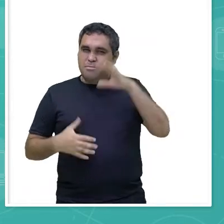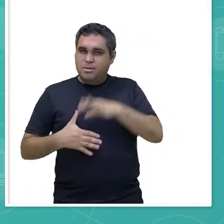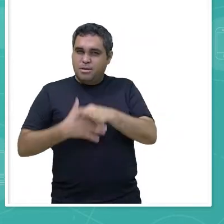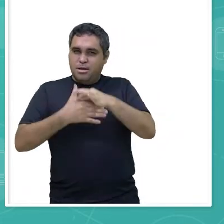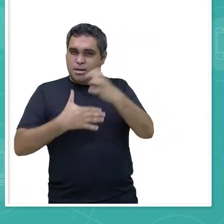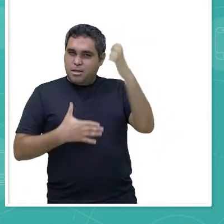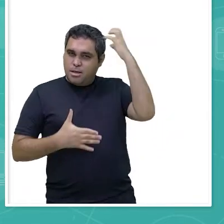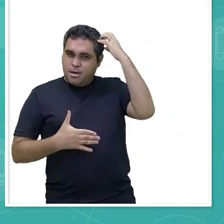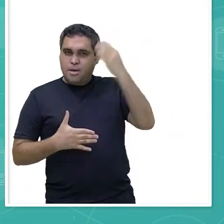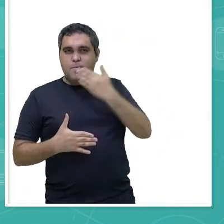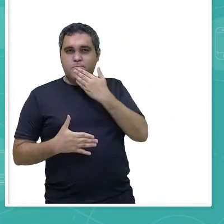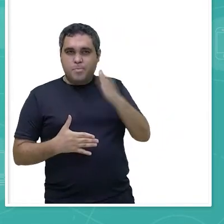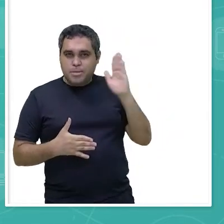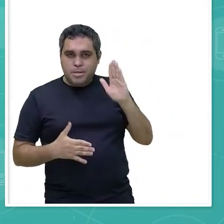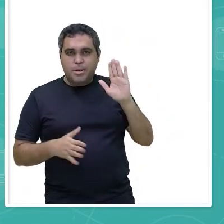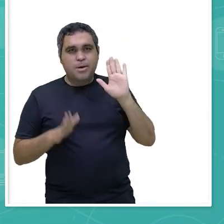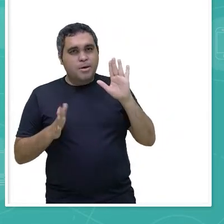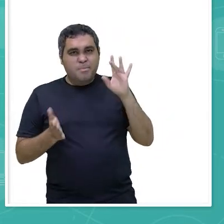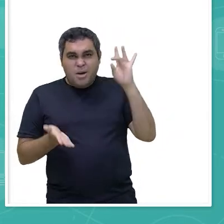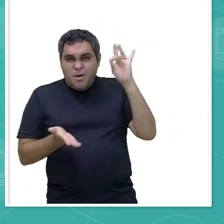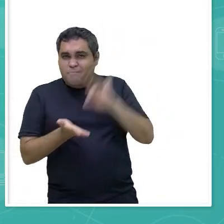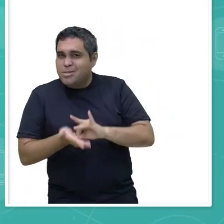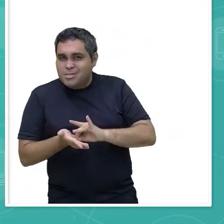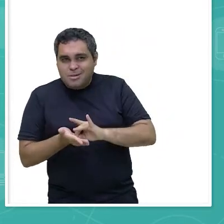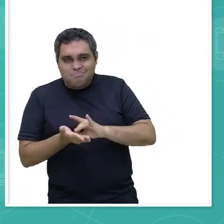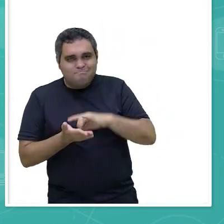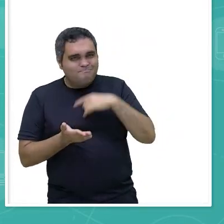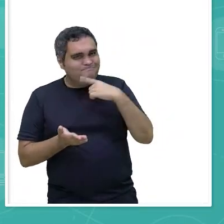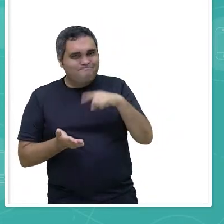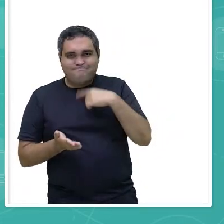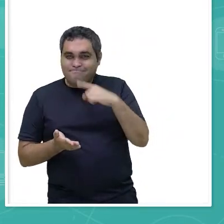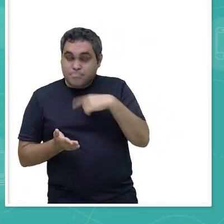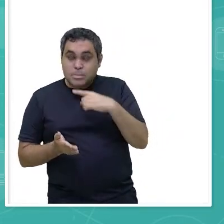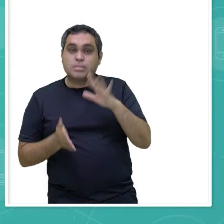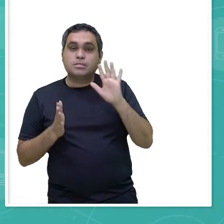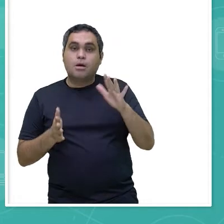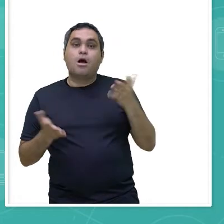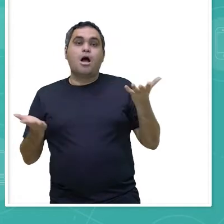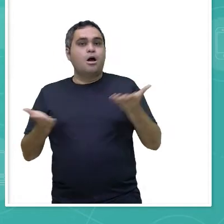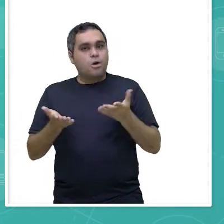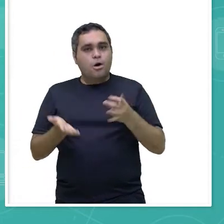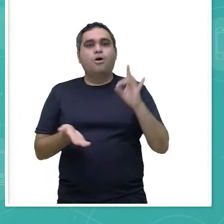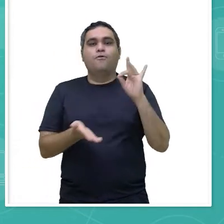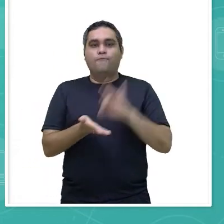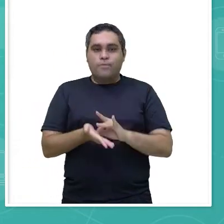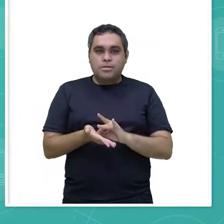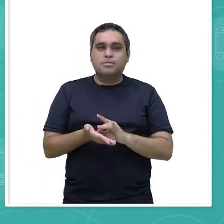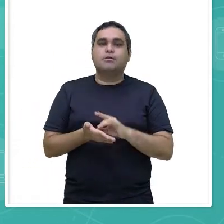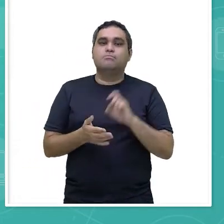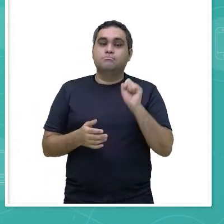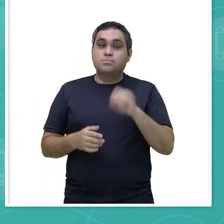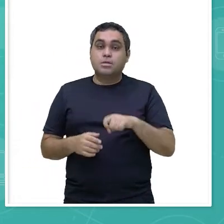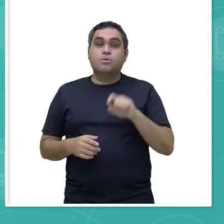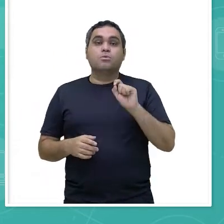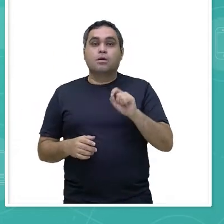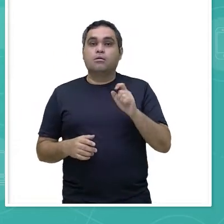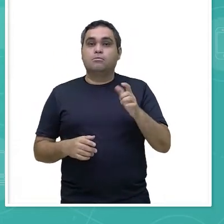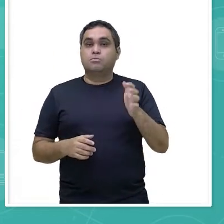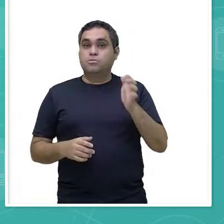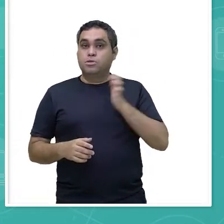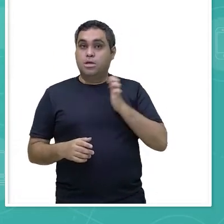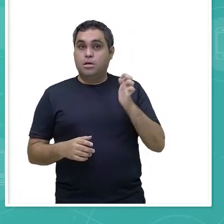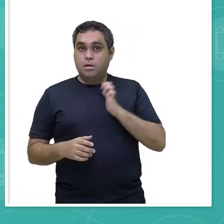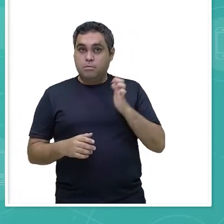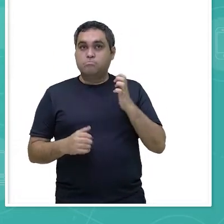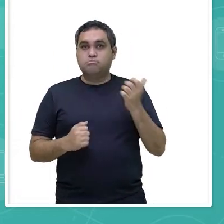ele não realizou. Então é por isso que nós chamamos, como diz o segundo ponto aí, ó, de caráter burguês, essa Revolução